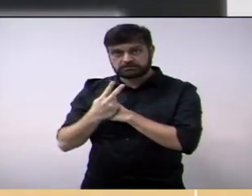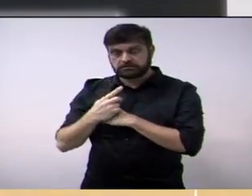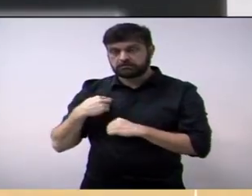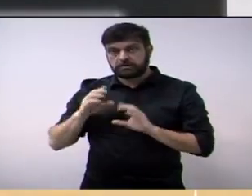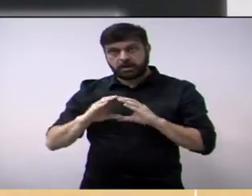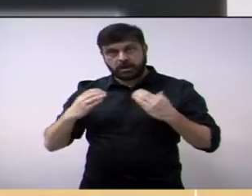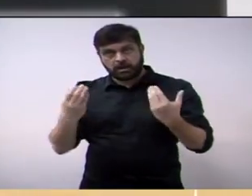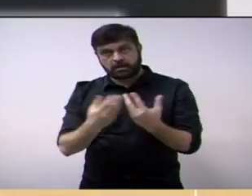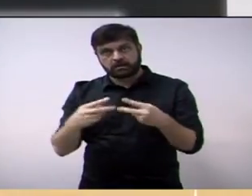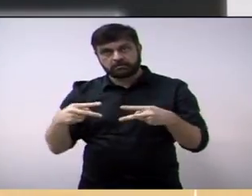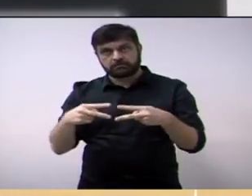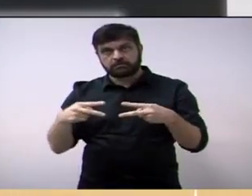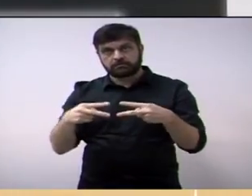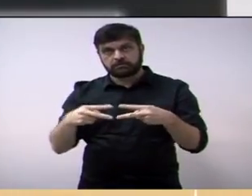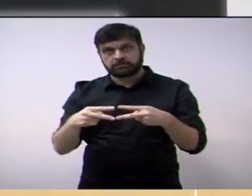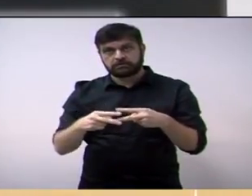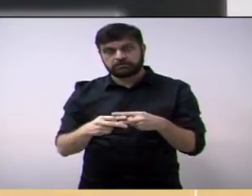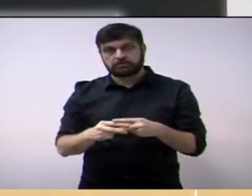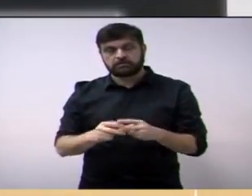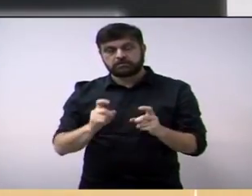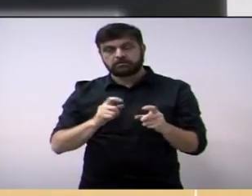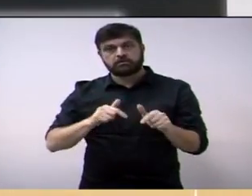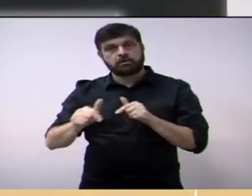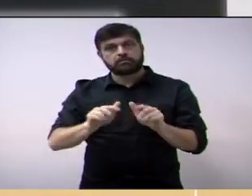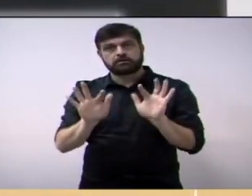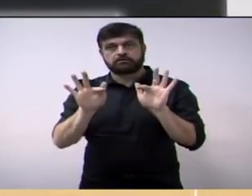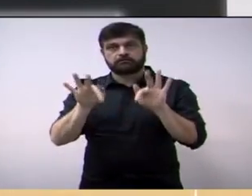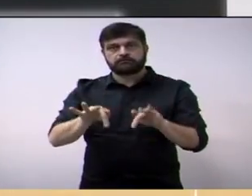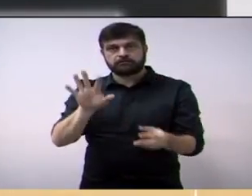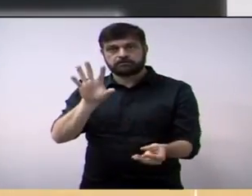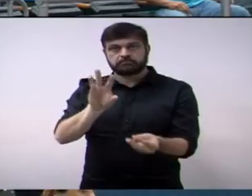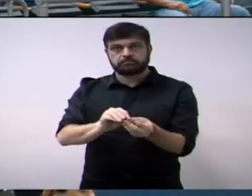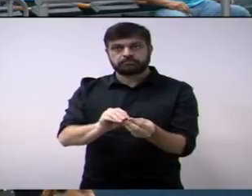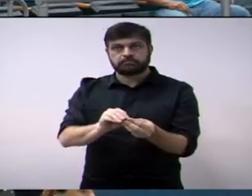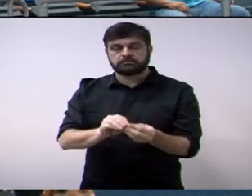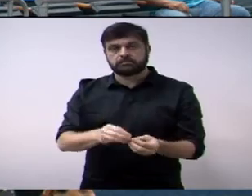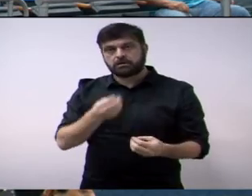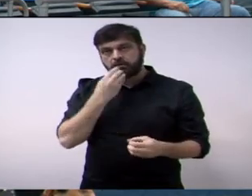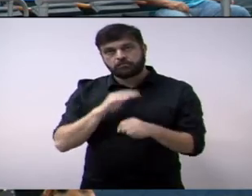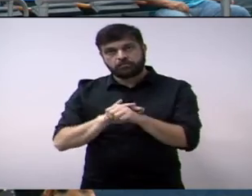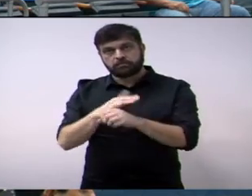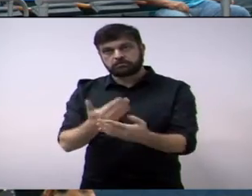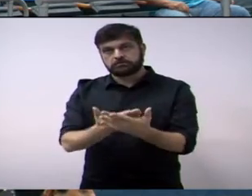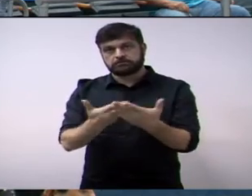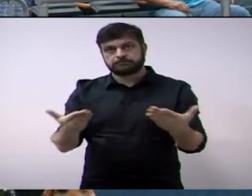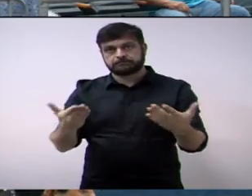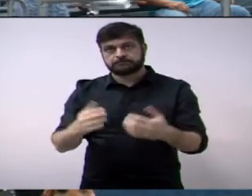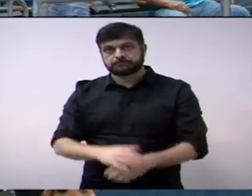A Câmara Municipal de Paulínia encerra os trabalhos dessa sessão. Boa noite a todos.